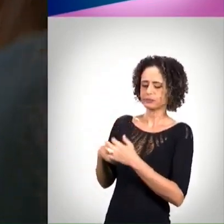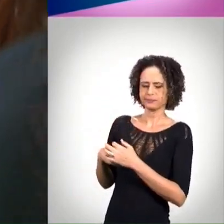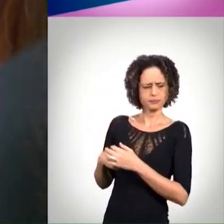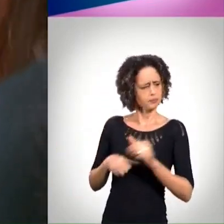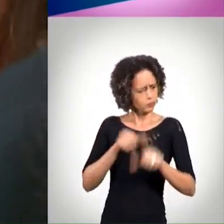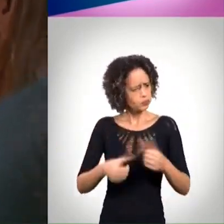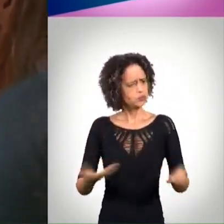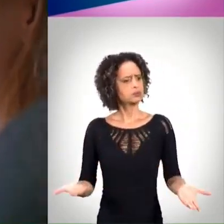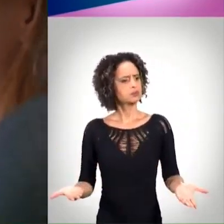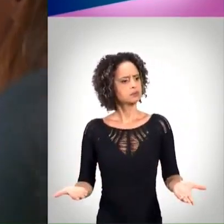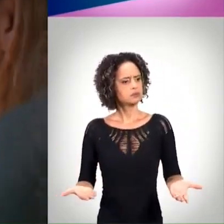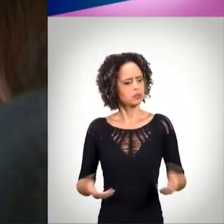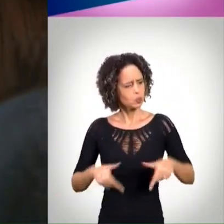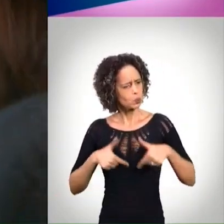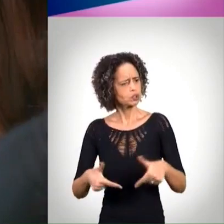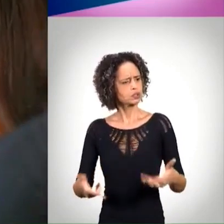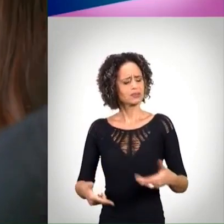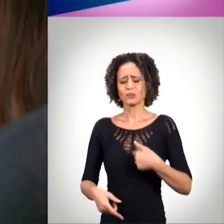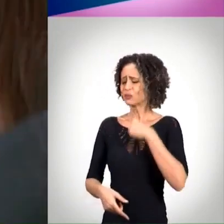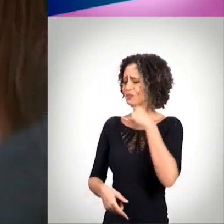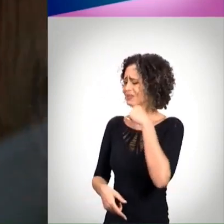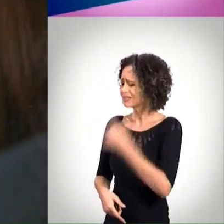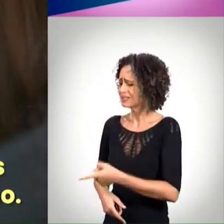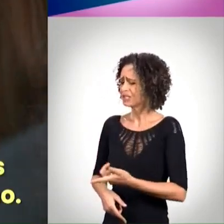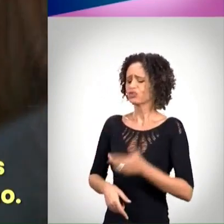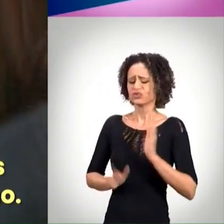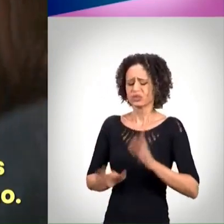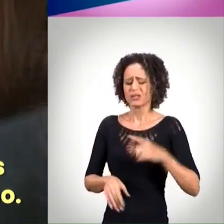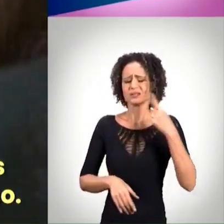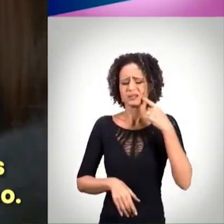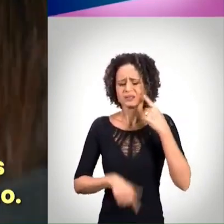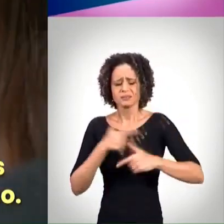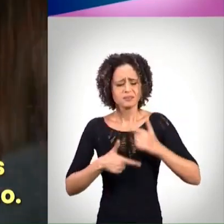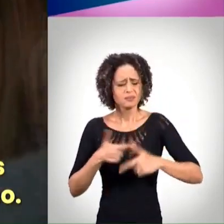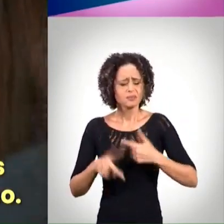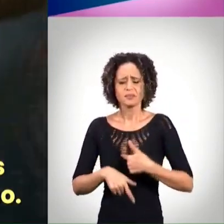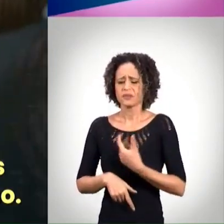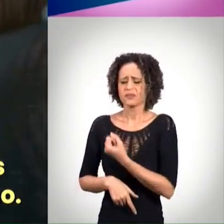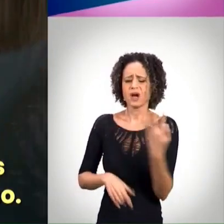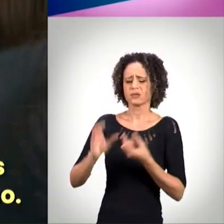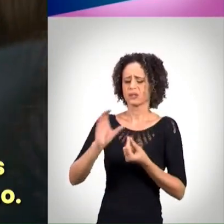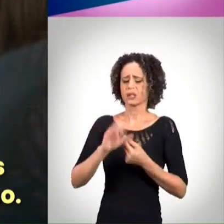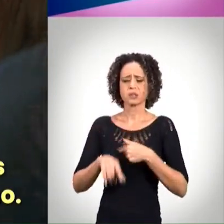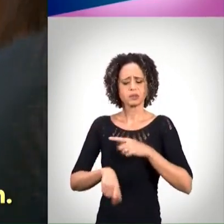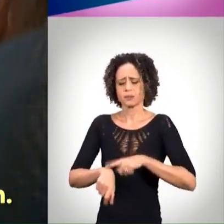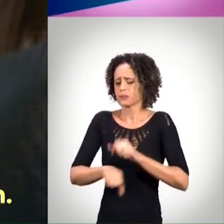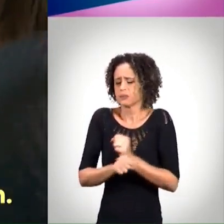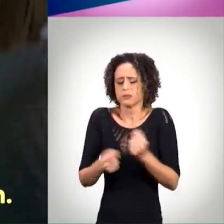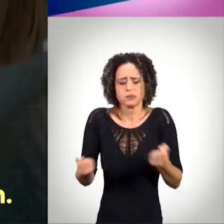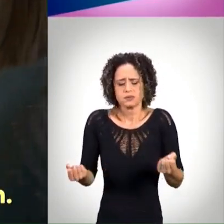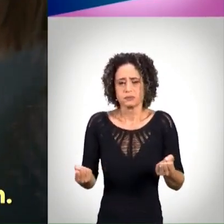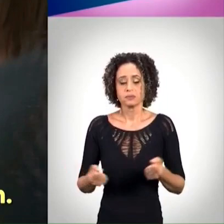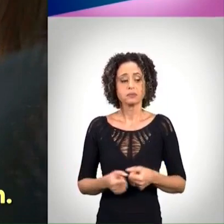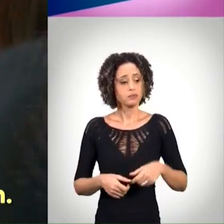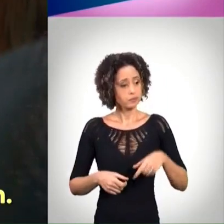olharam para mim e disseram: mude. Mas eu não consigo, já estou advogando, advogo para muitas pessoas, eu não tenho mais como